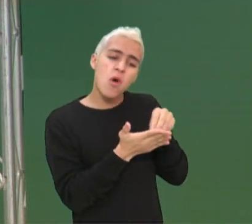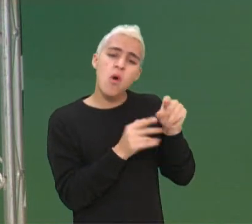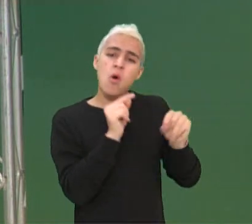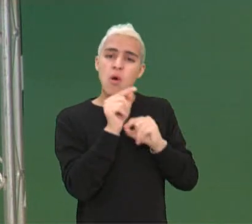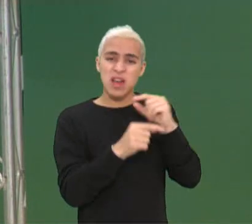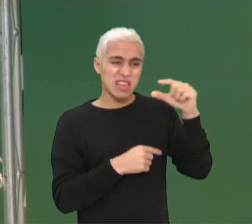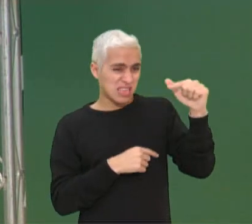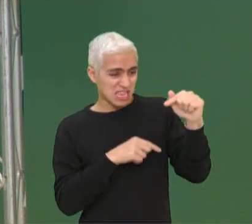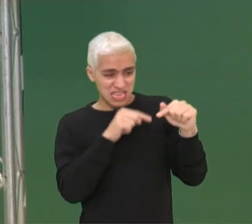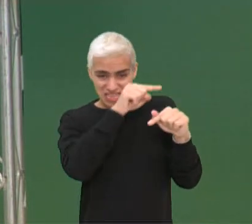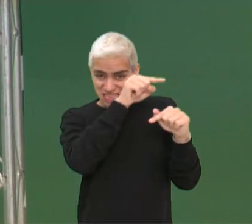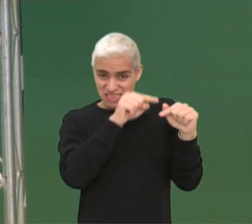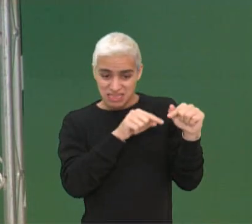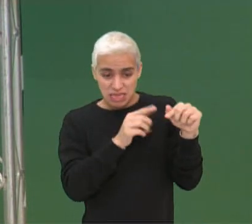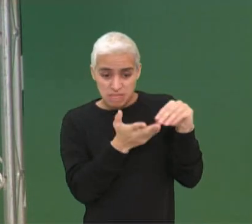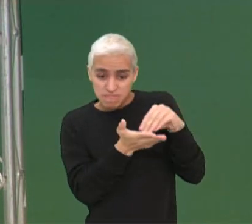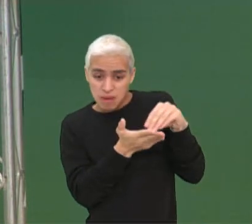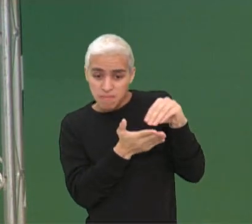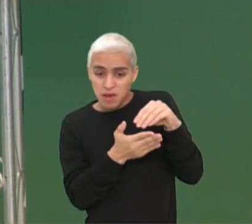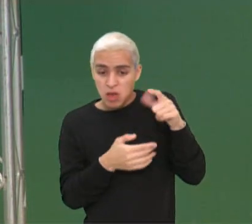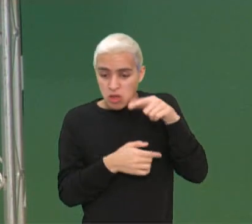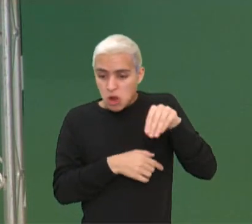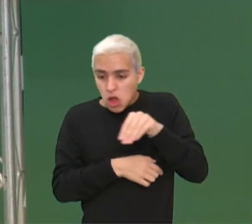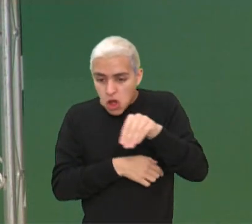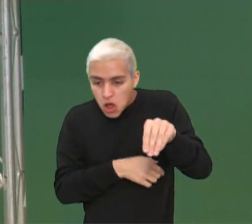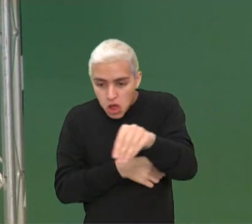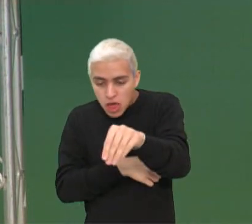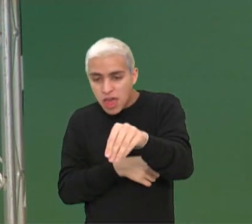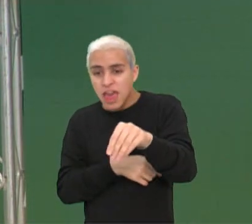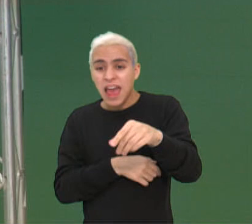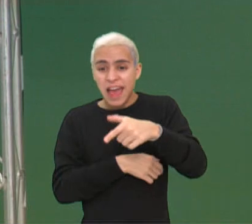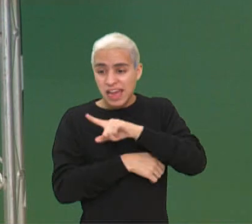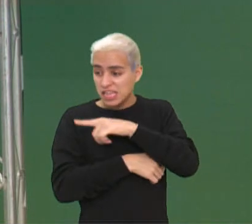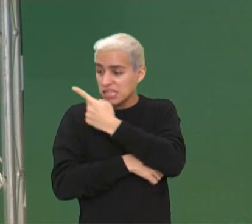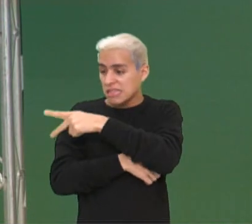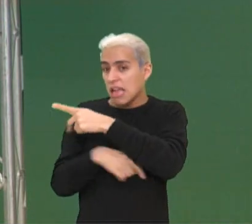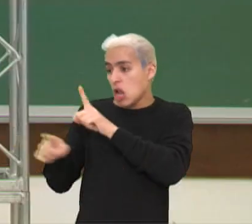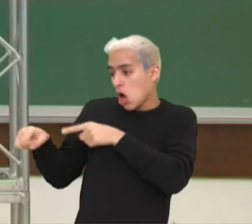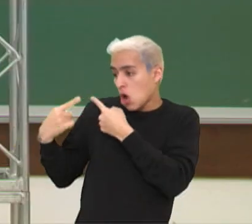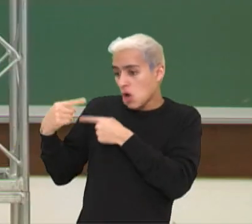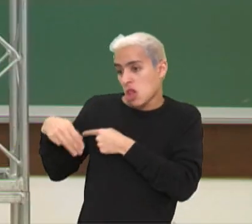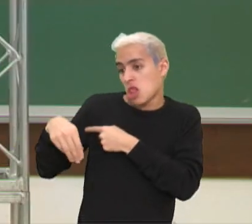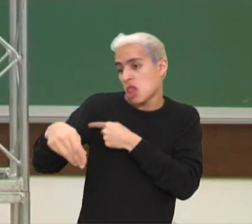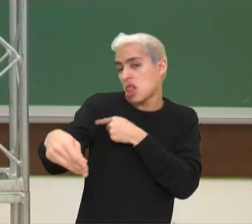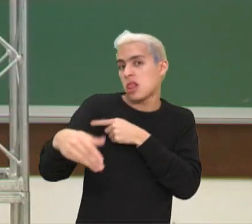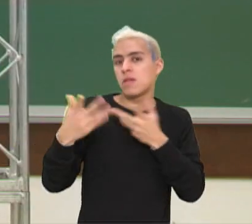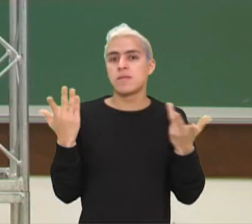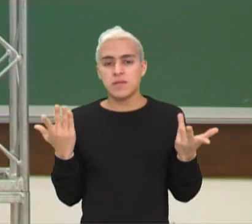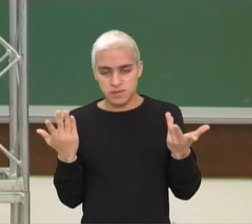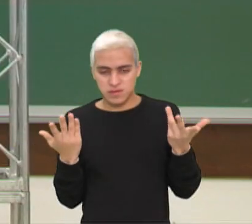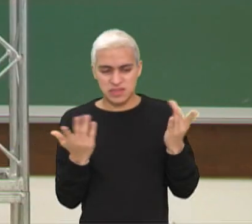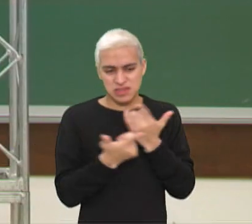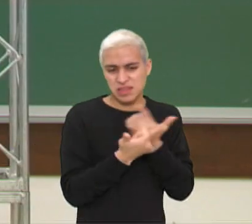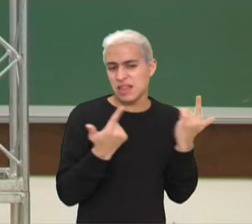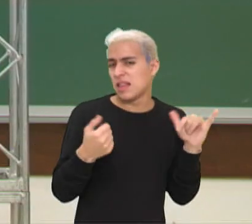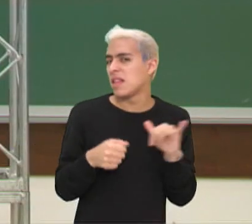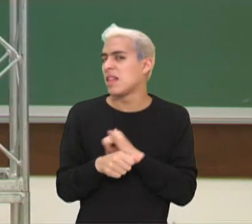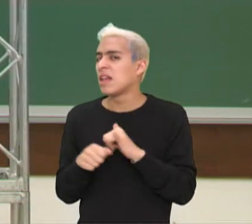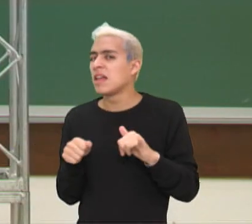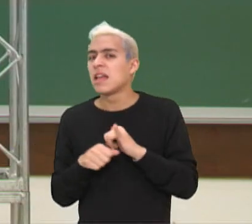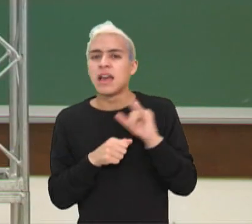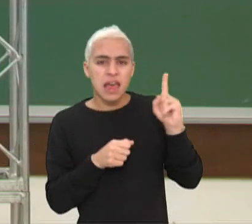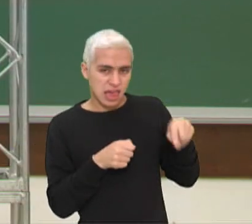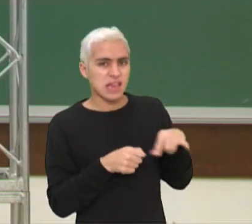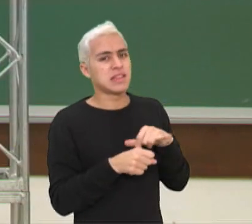peças percorram todo o tabuleiro, antes que as peças do adversário façam o mesmo. Então, a gente viu lá, jogo de sorte ou jogo de estratégia? Jogo